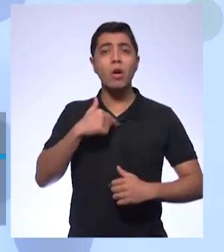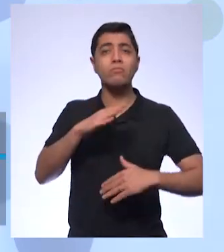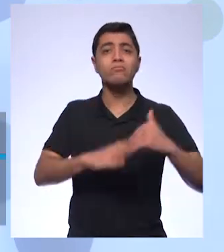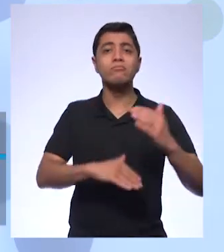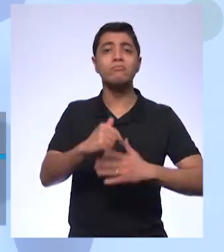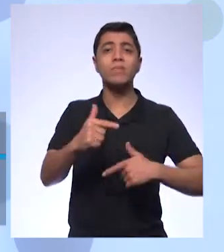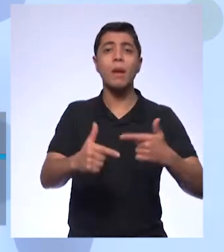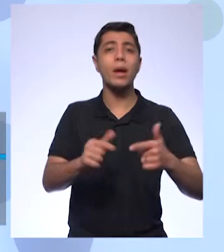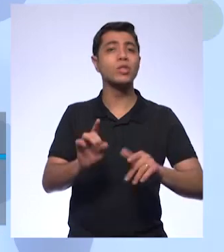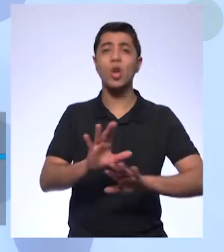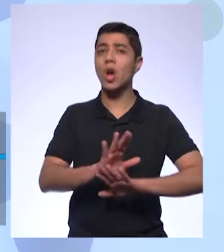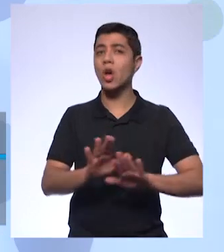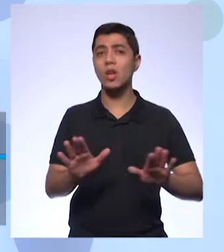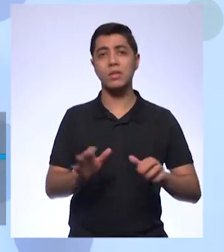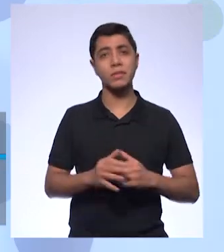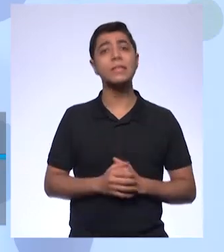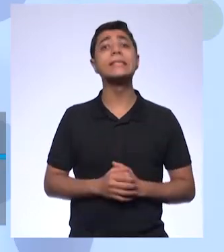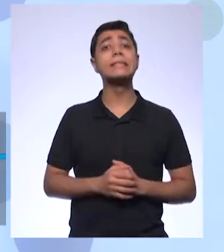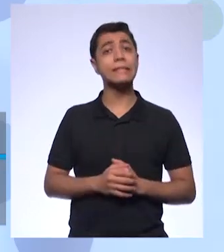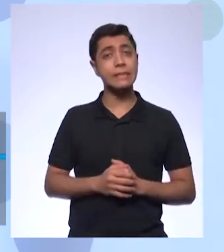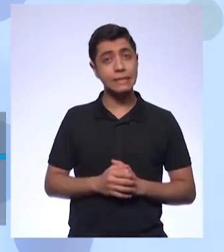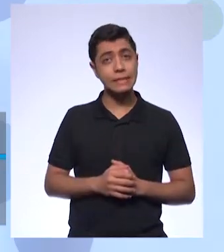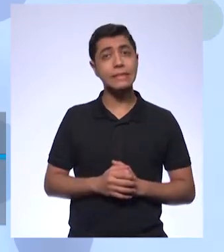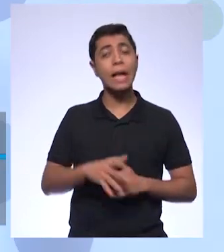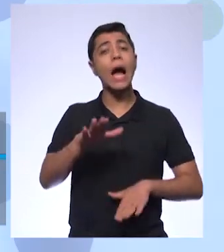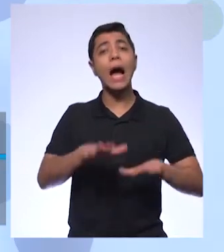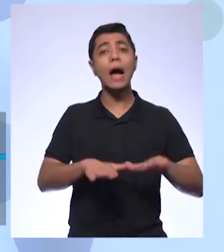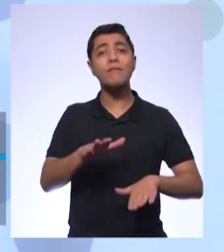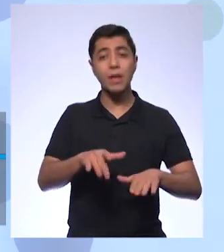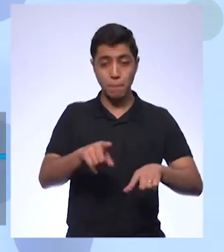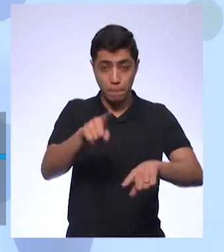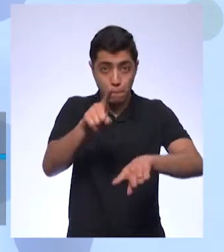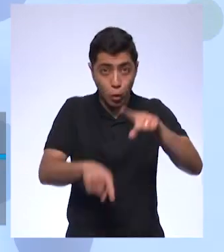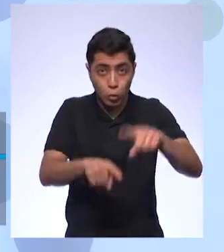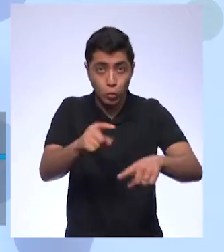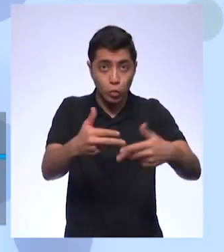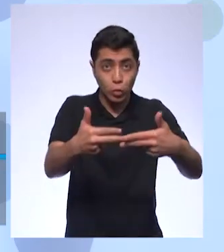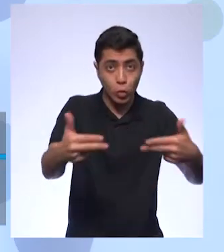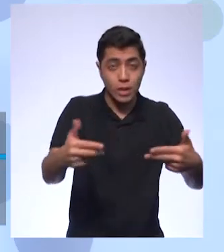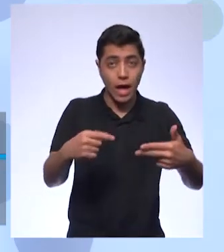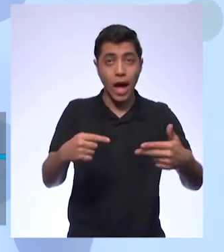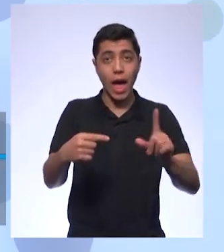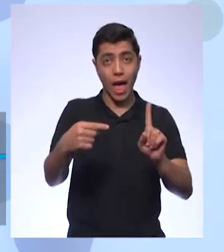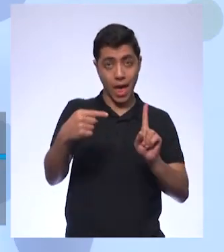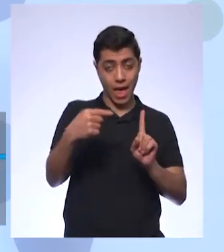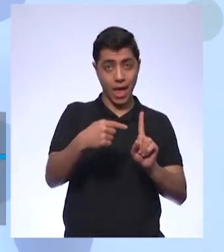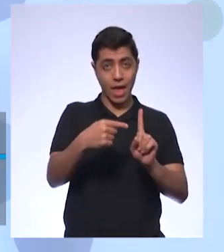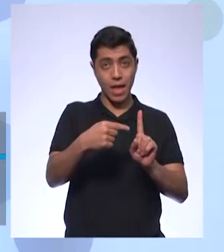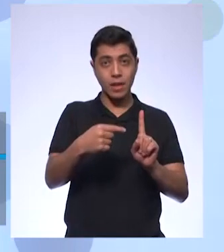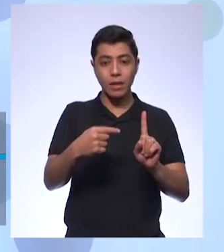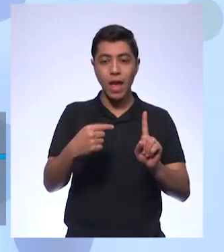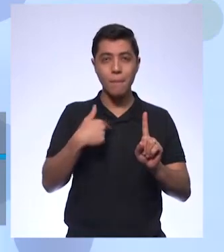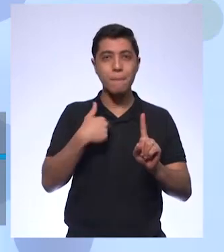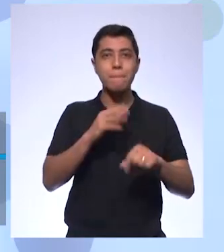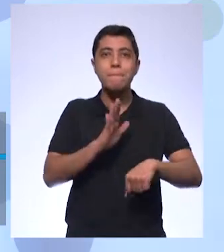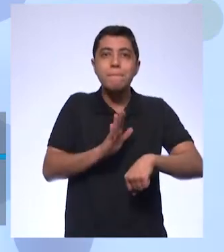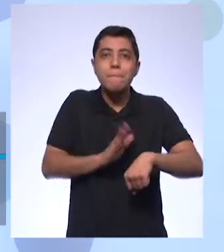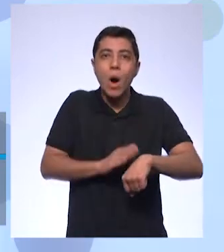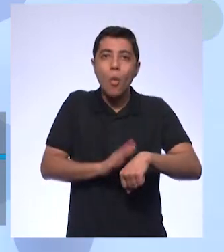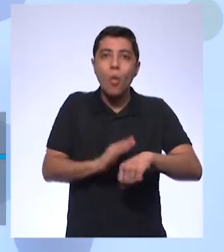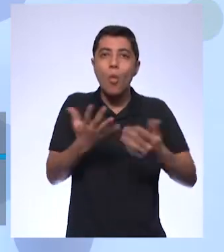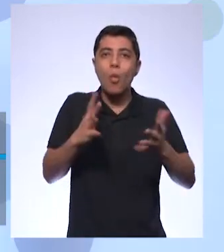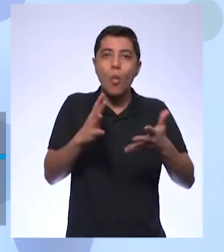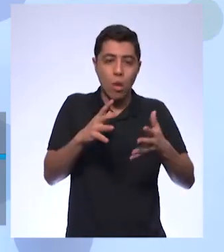necessariamente saberia fazer aquele mesmo produto que ele está ajudando a fabricar com a máquina manualmente, ou seja, ele não tem